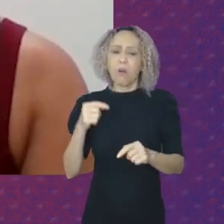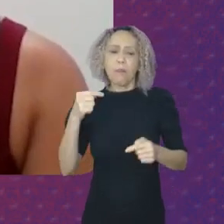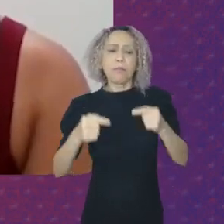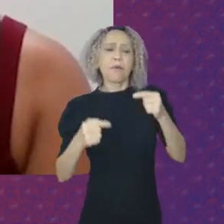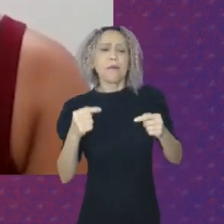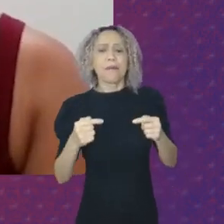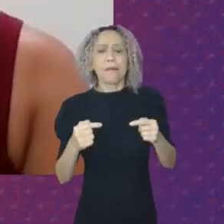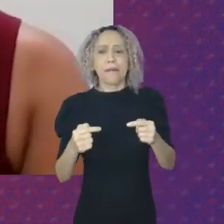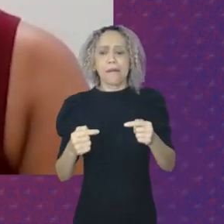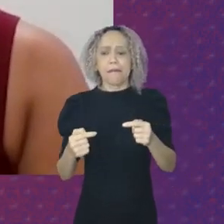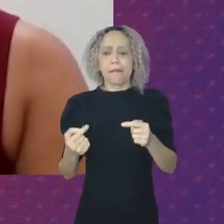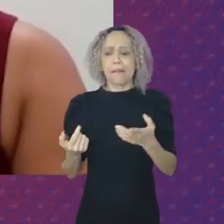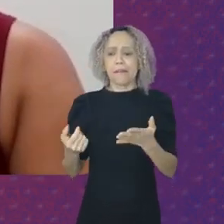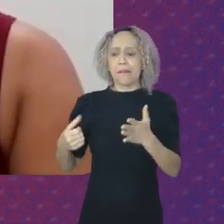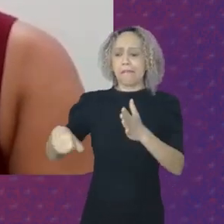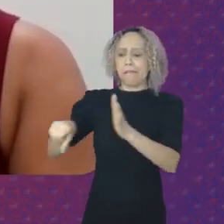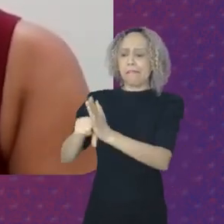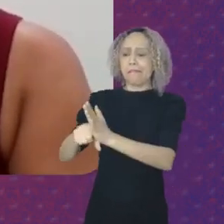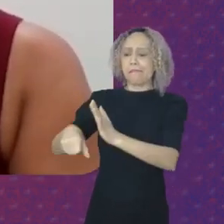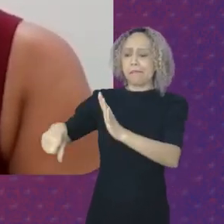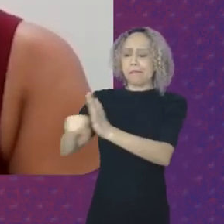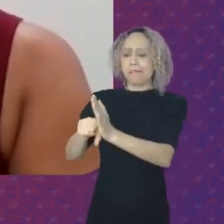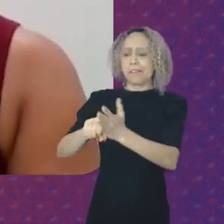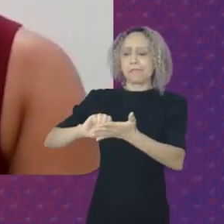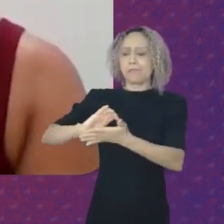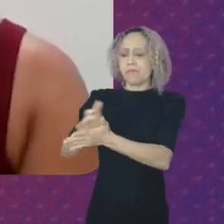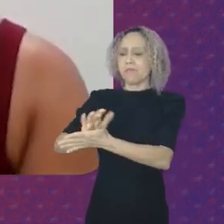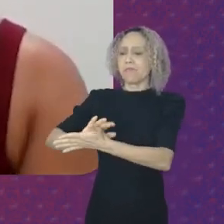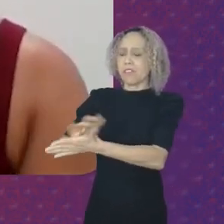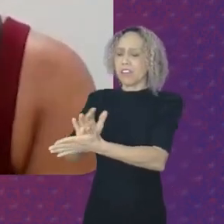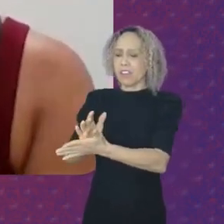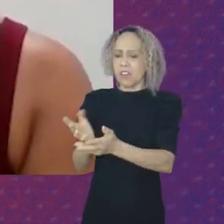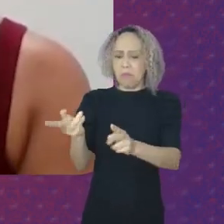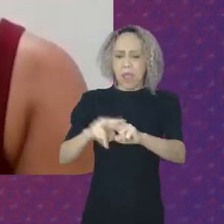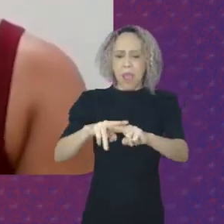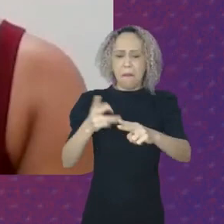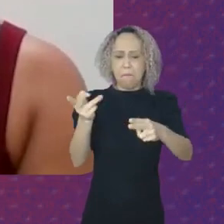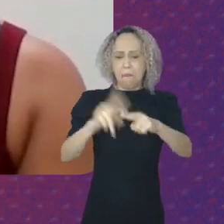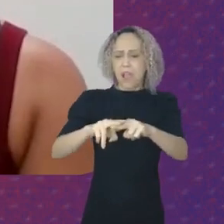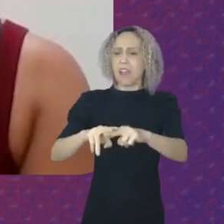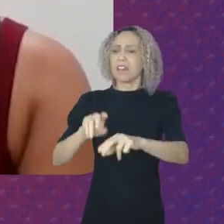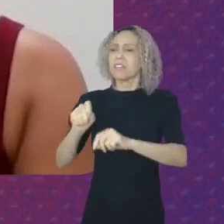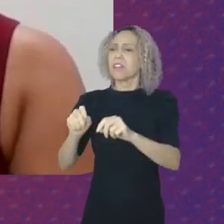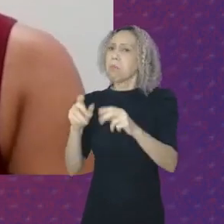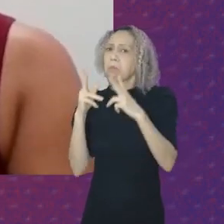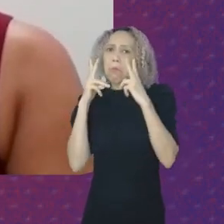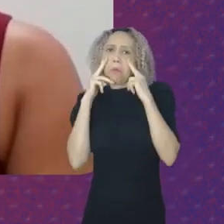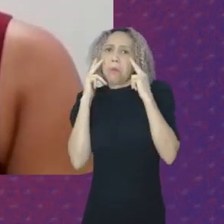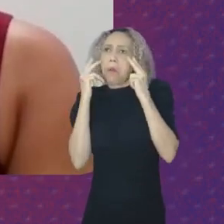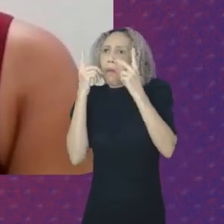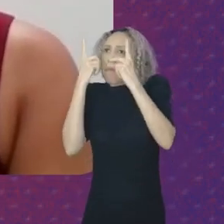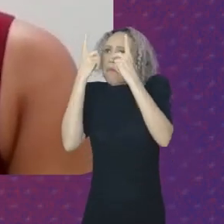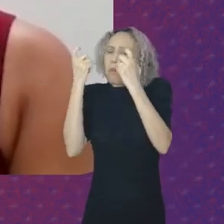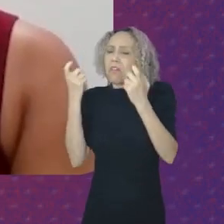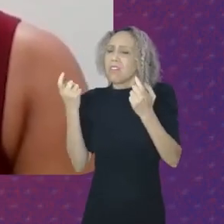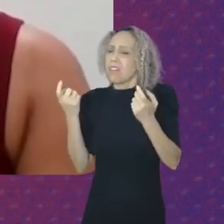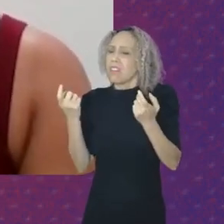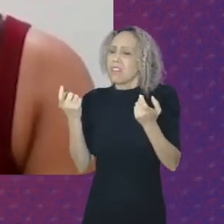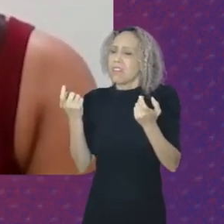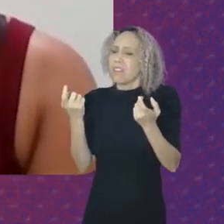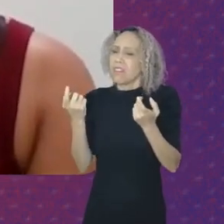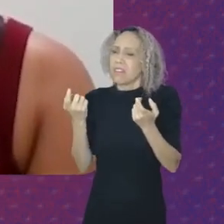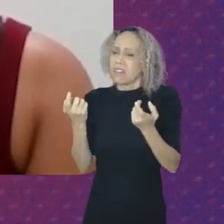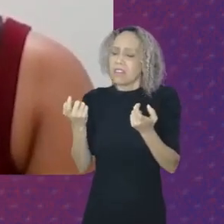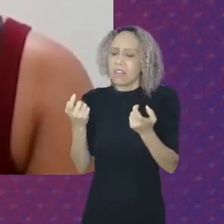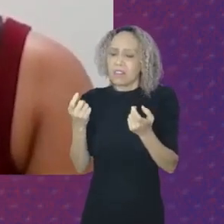de criminalização, de exclusão, de encarceramento e de naturalização das violências, né,